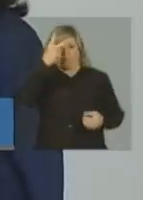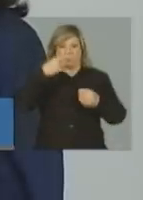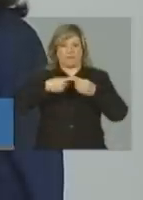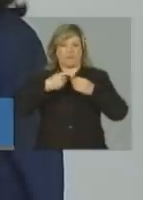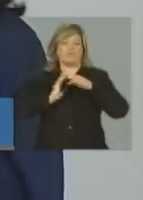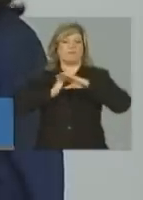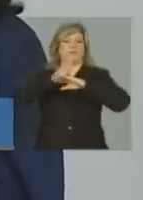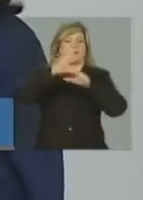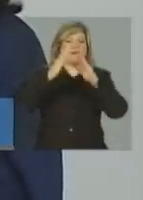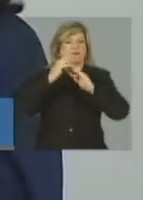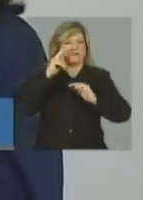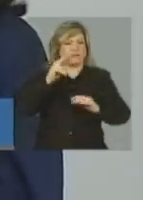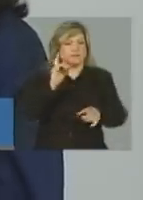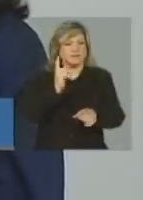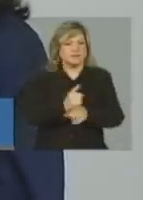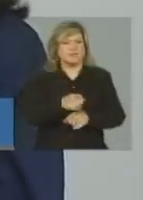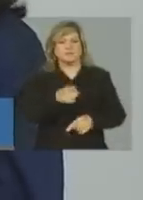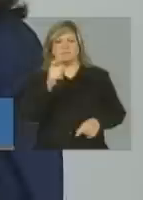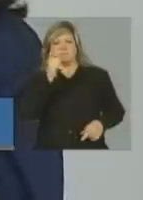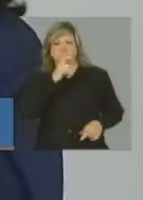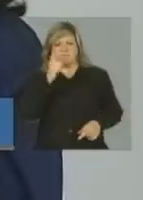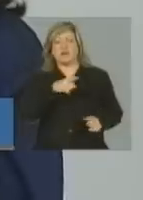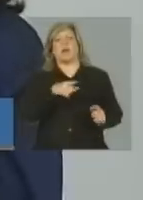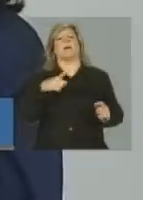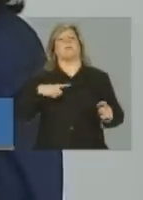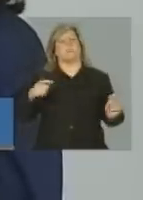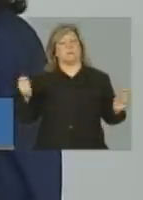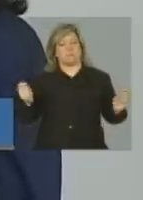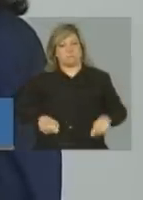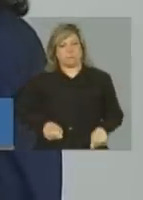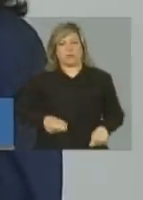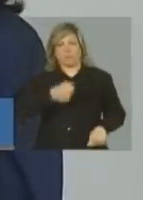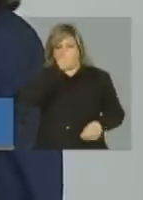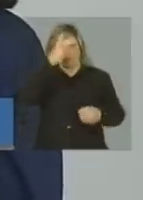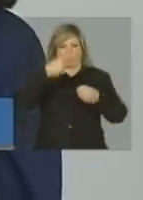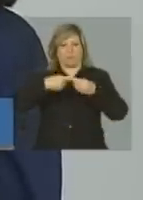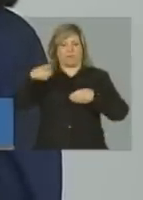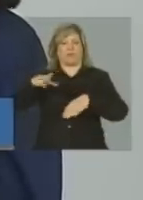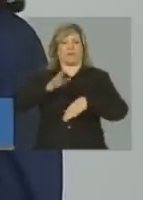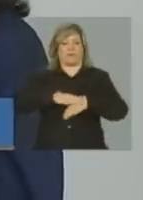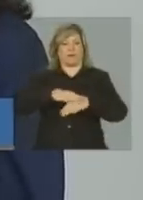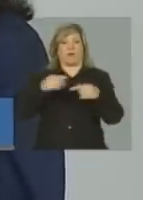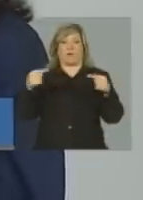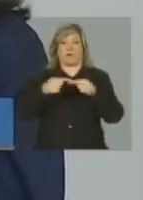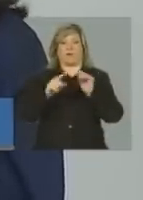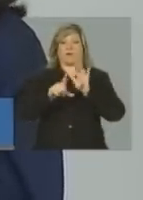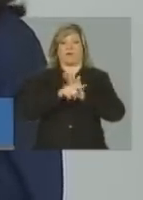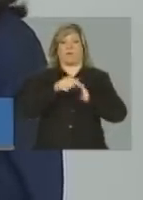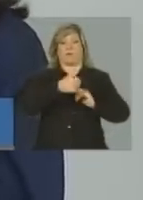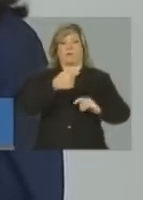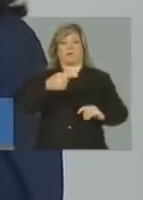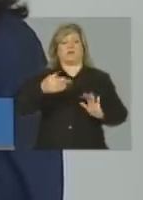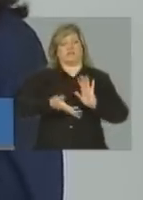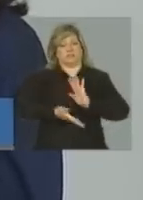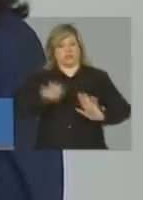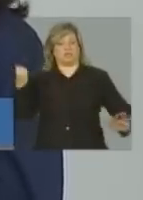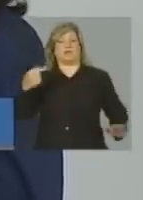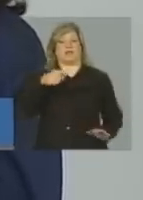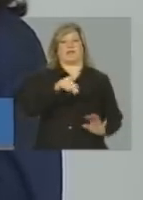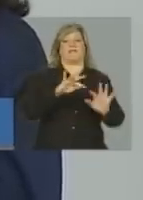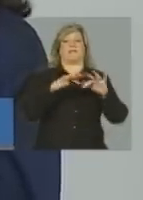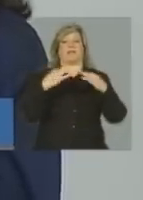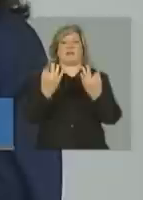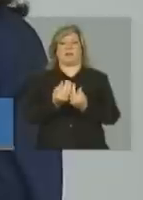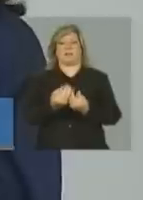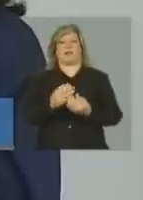municipal, mediante um parecer social, ela tem condições, sim, com base na portaria 177, de excluir o cadastro dessa família